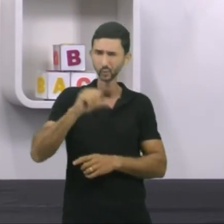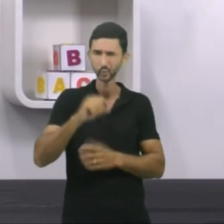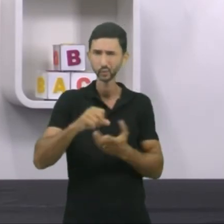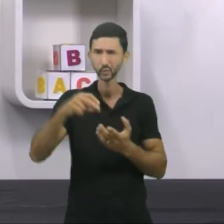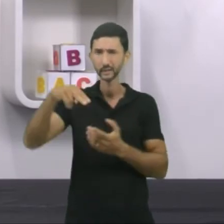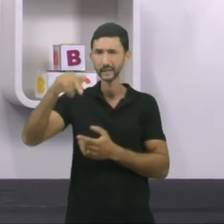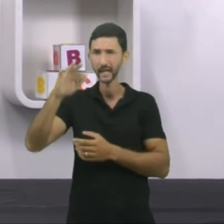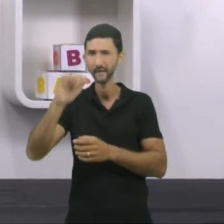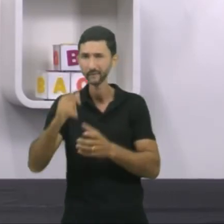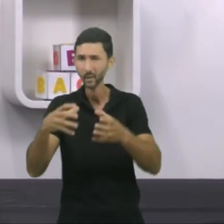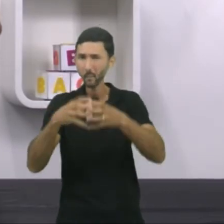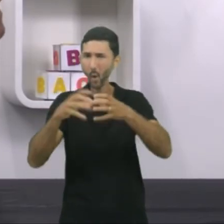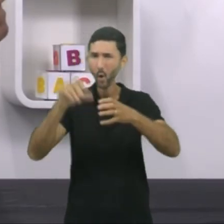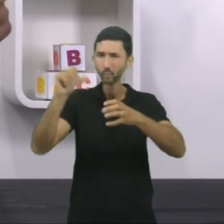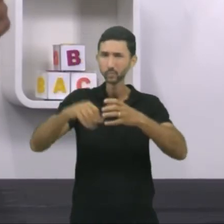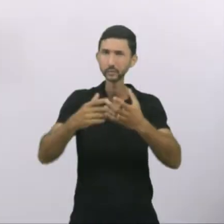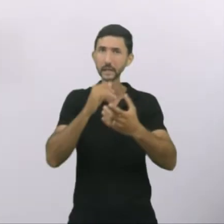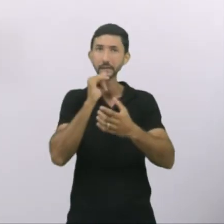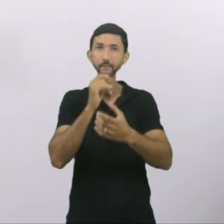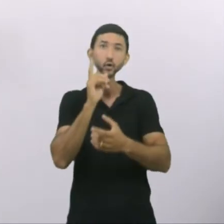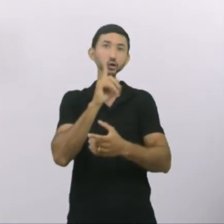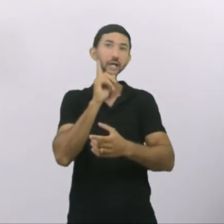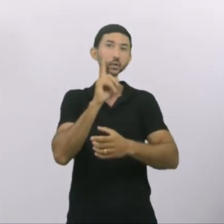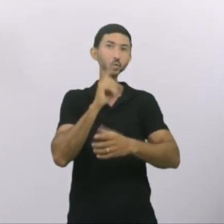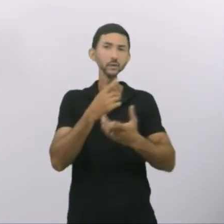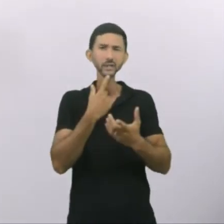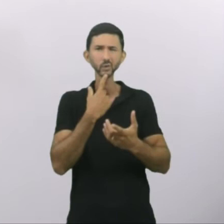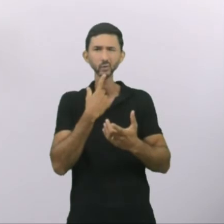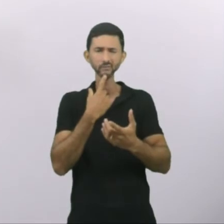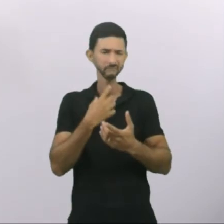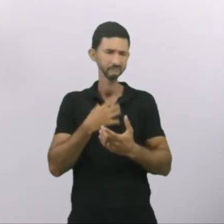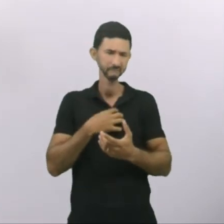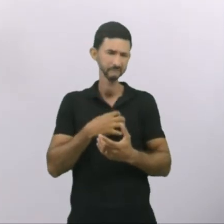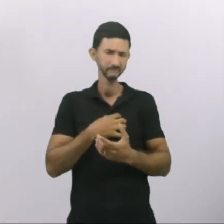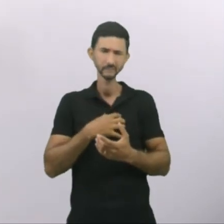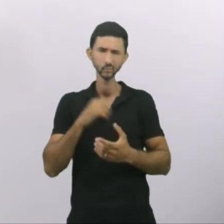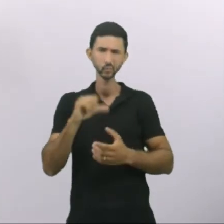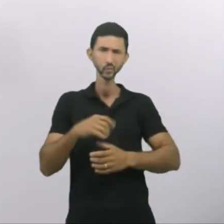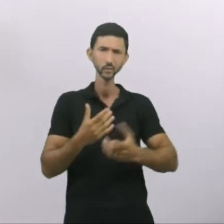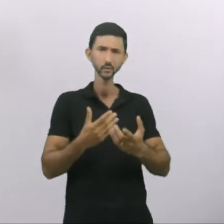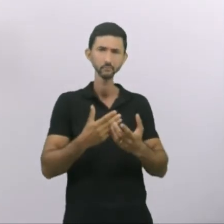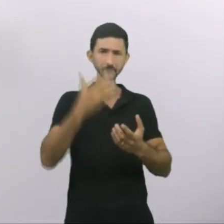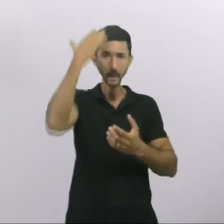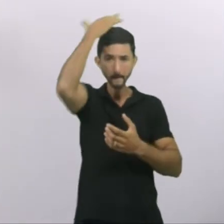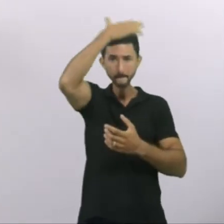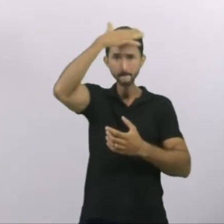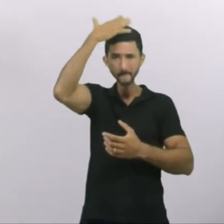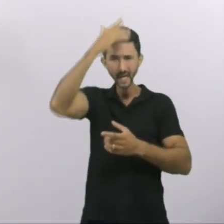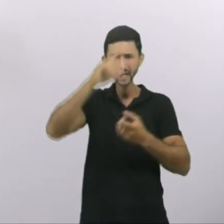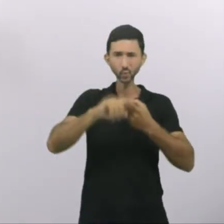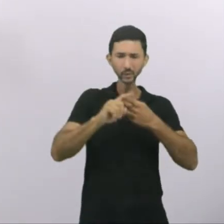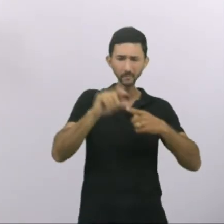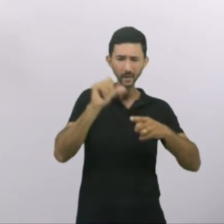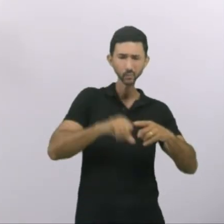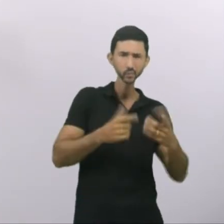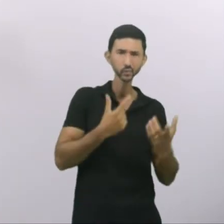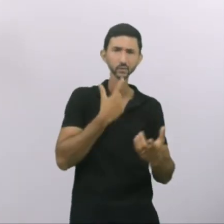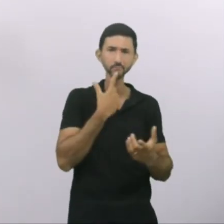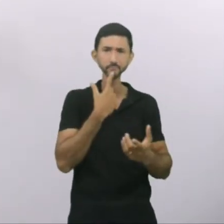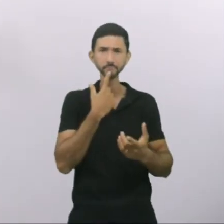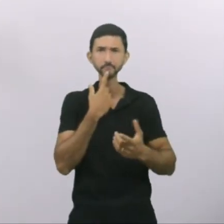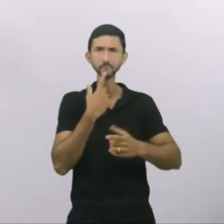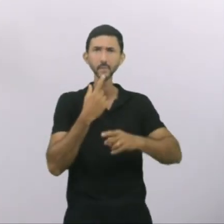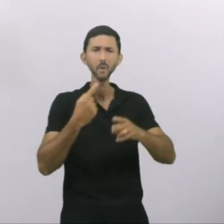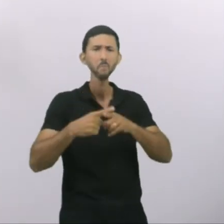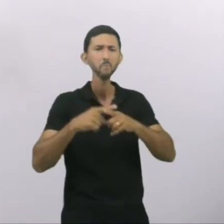NAFTA. Estados Unidos começa a ficar insatisfeito e México começa a ficar insatisfeito. Professor,